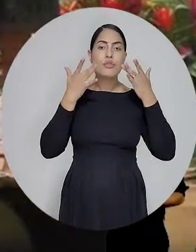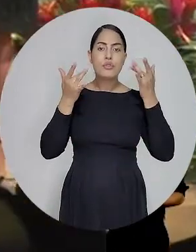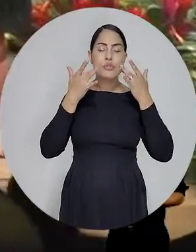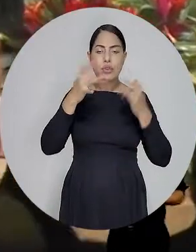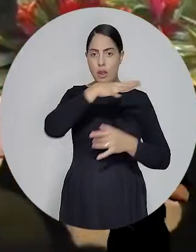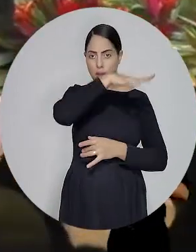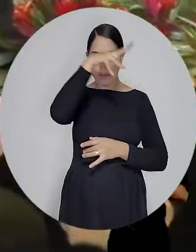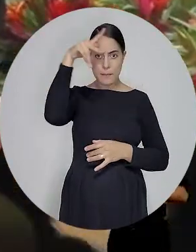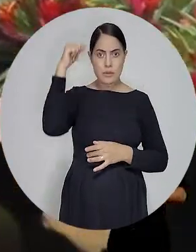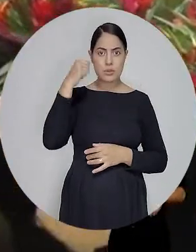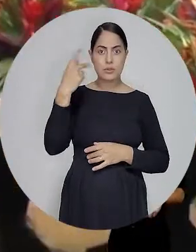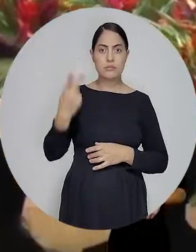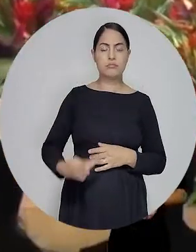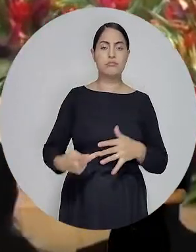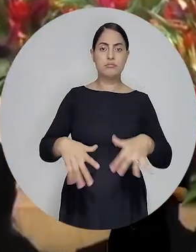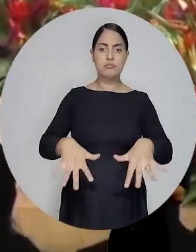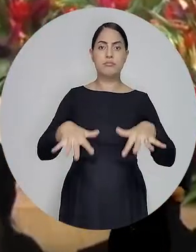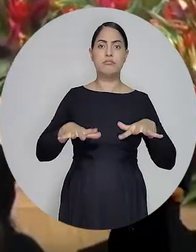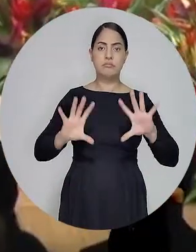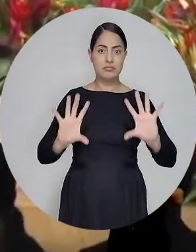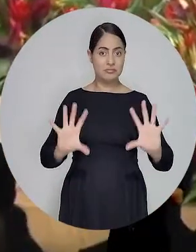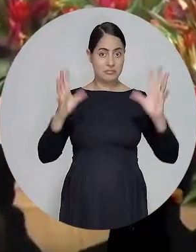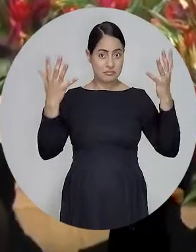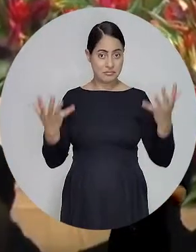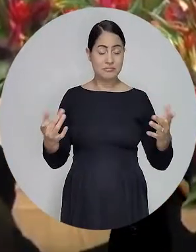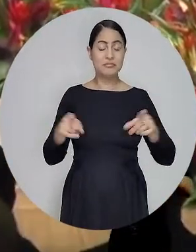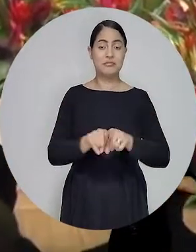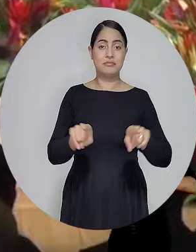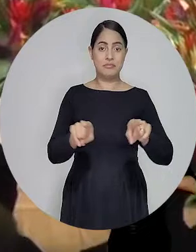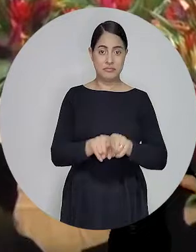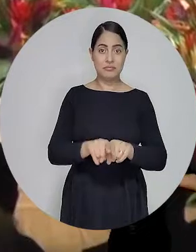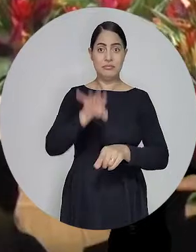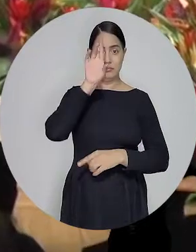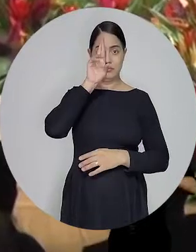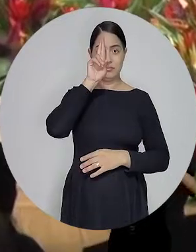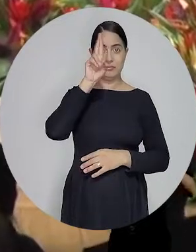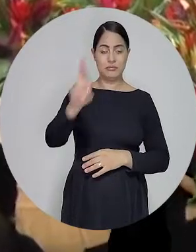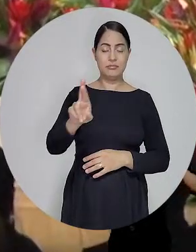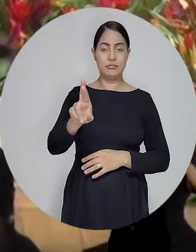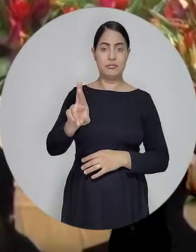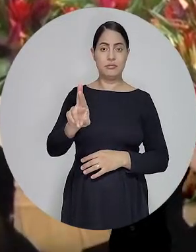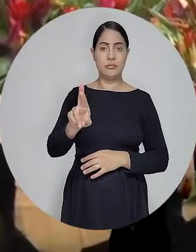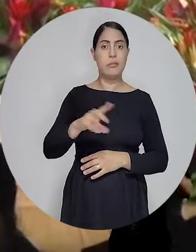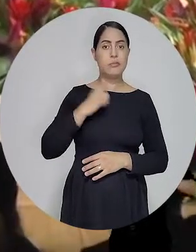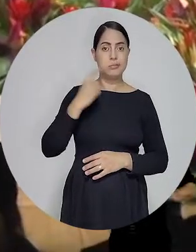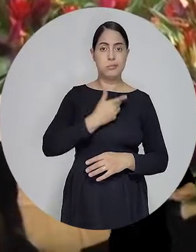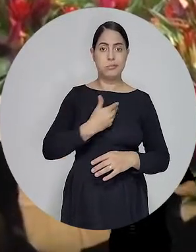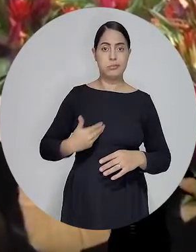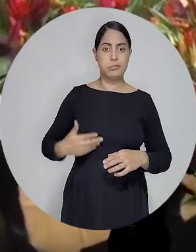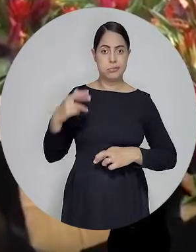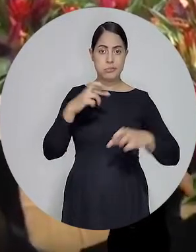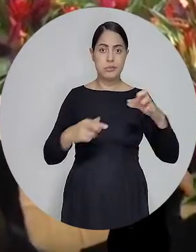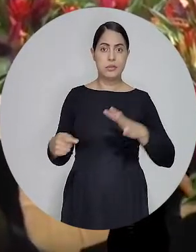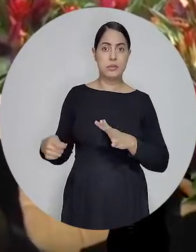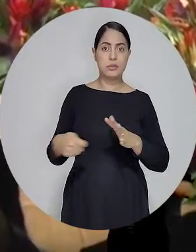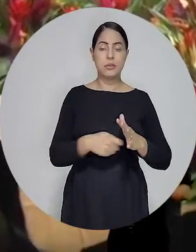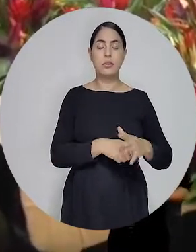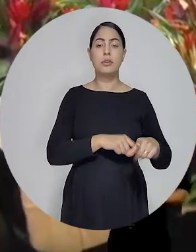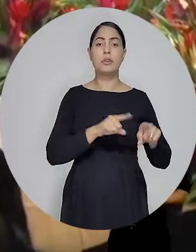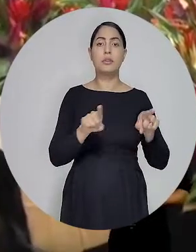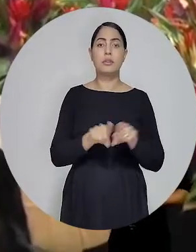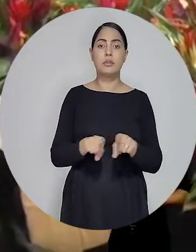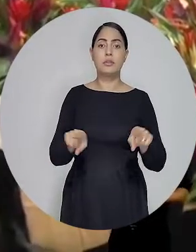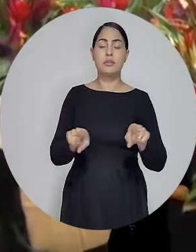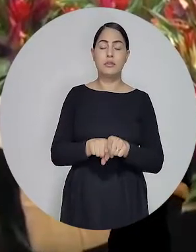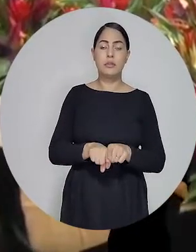do Teatro Amazonas, devidamente preparadas para a cerimônia, perante o excelentíssimo senhor desembargador Domingos Jorge